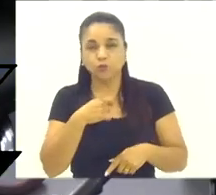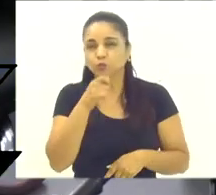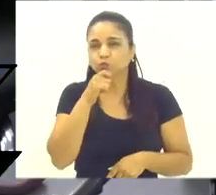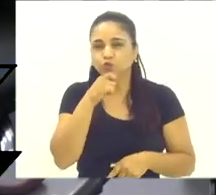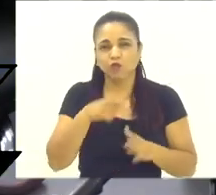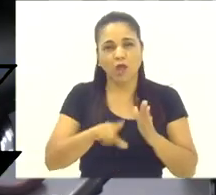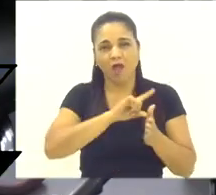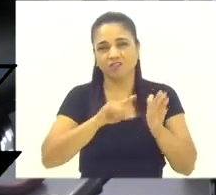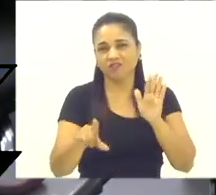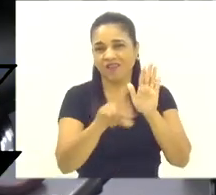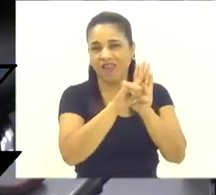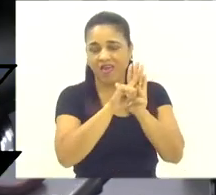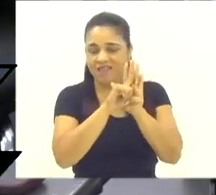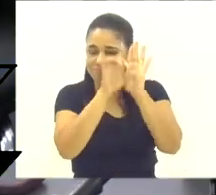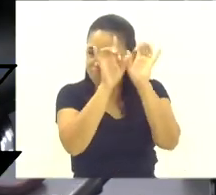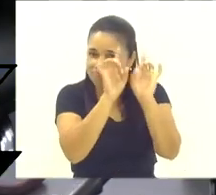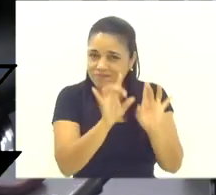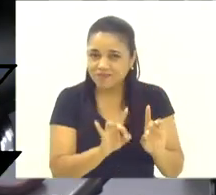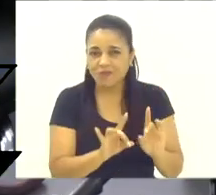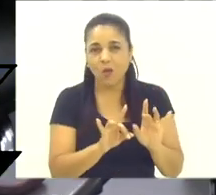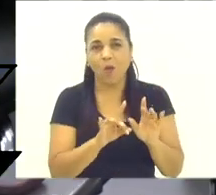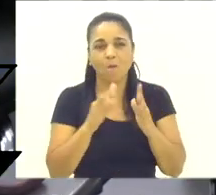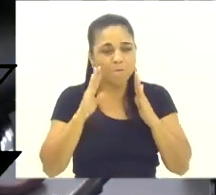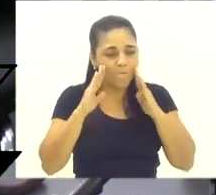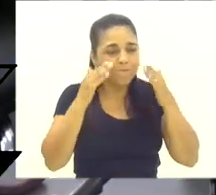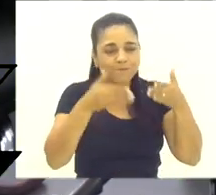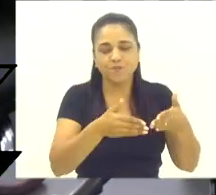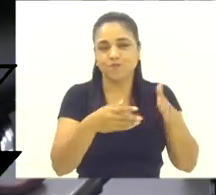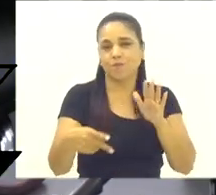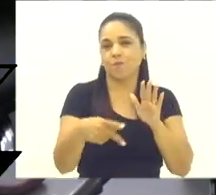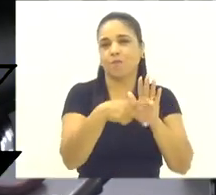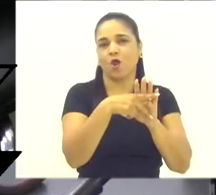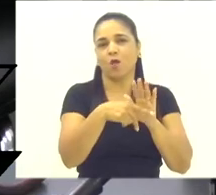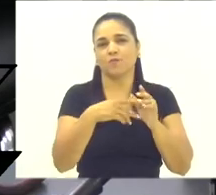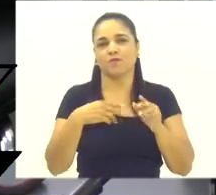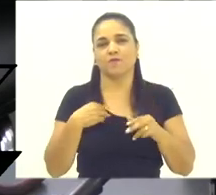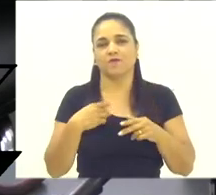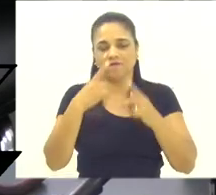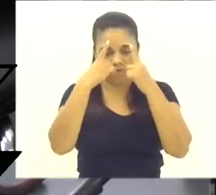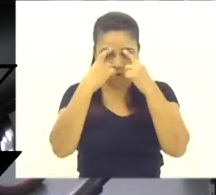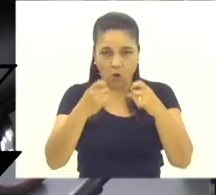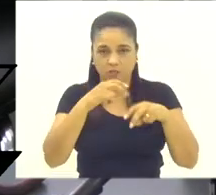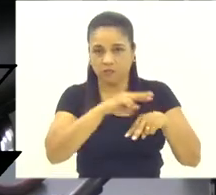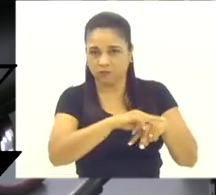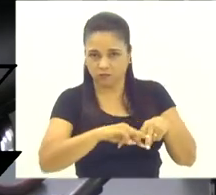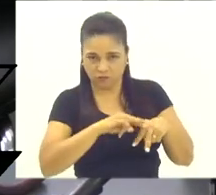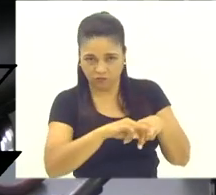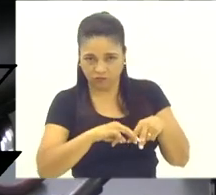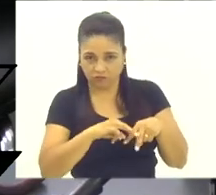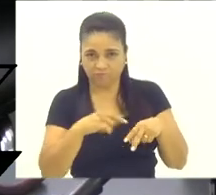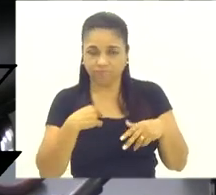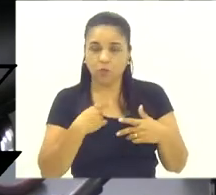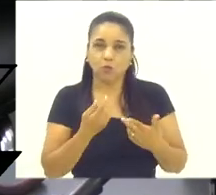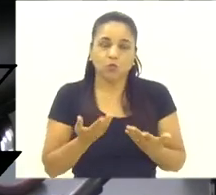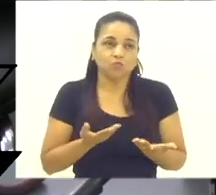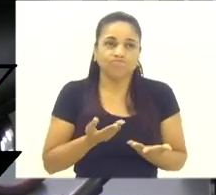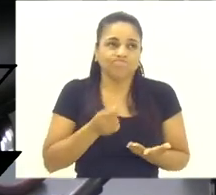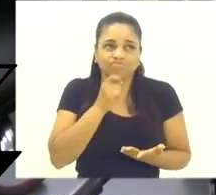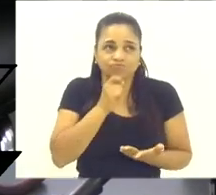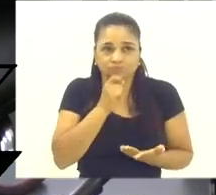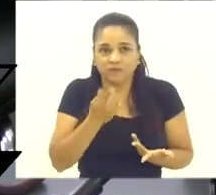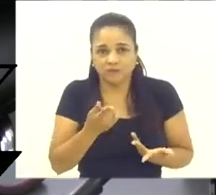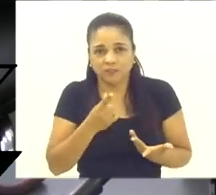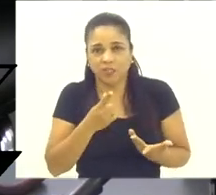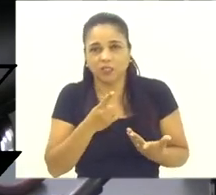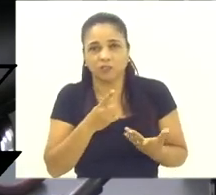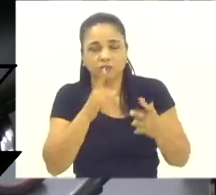a legislação específica sobre violência política de gênero e aí eu não eu não sei se tem algum tipo de Condenação específica